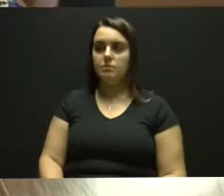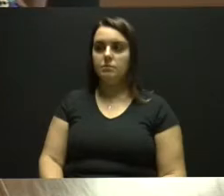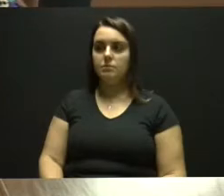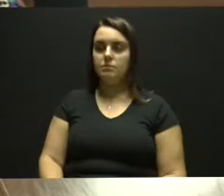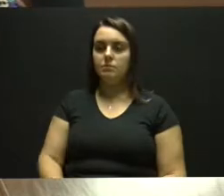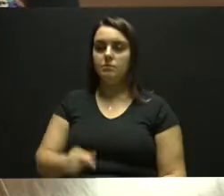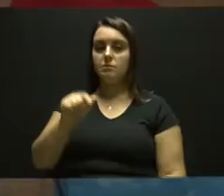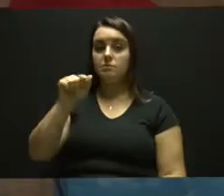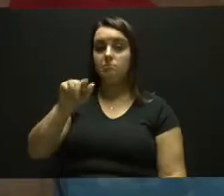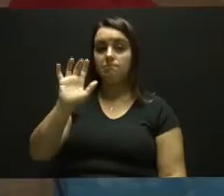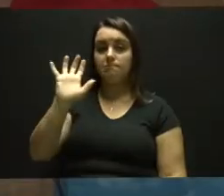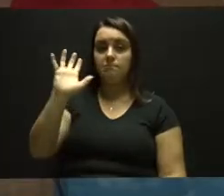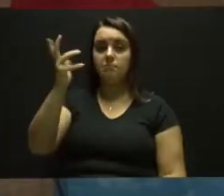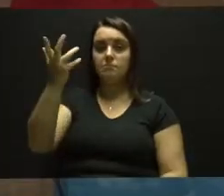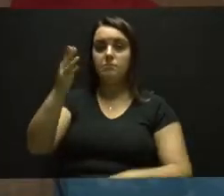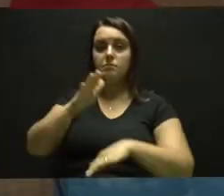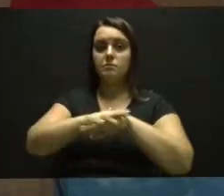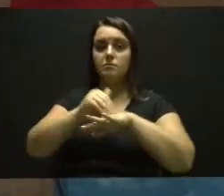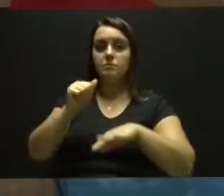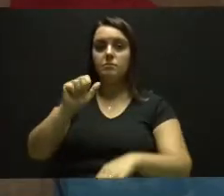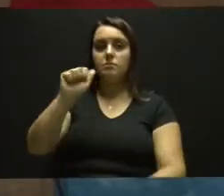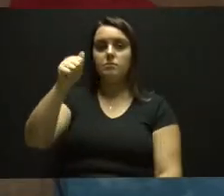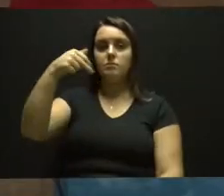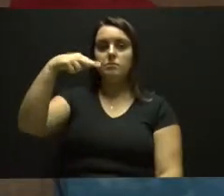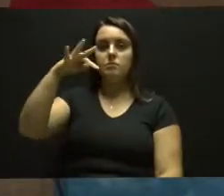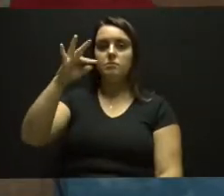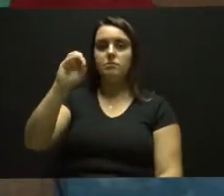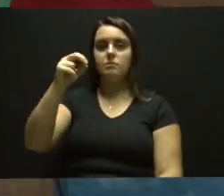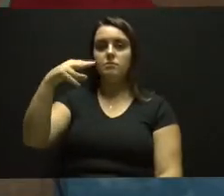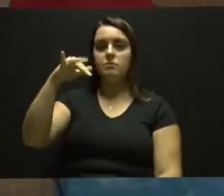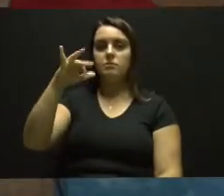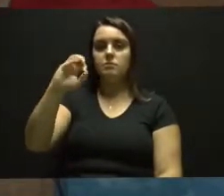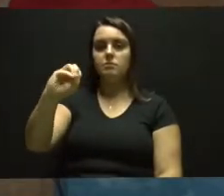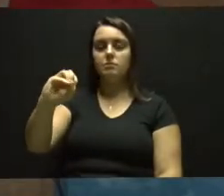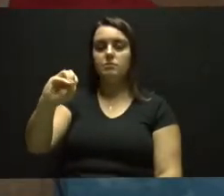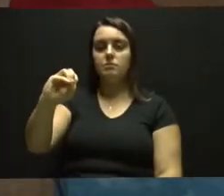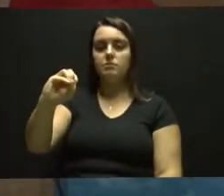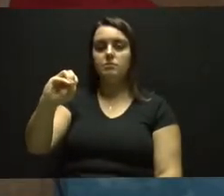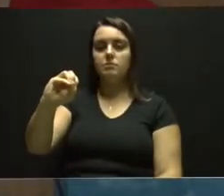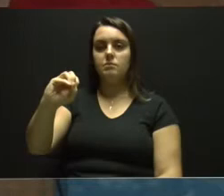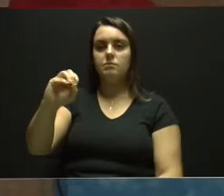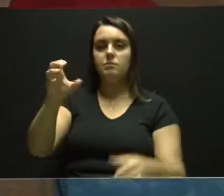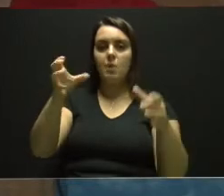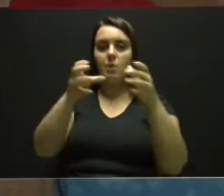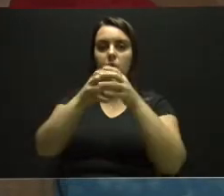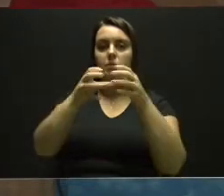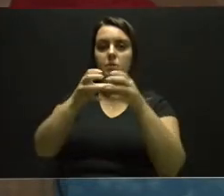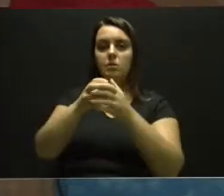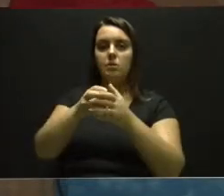neste momento convidamos antônio lima homenageado da bancada do mdb